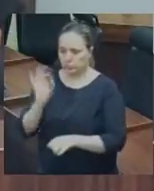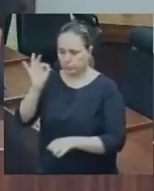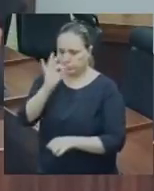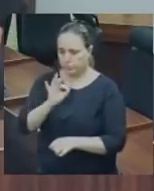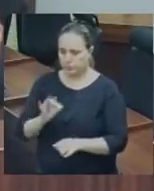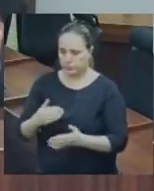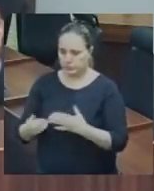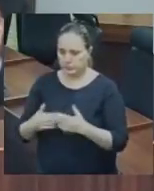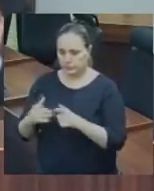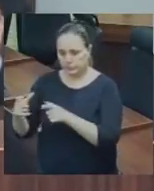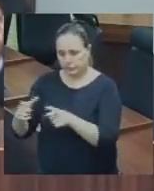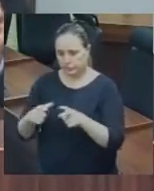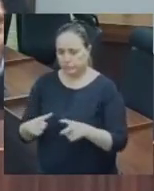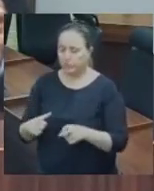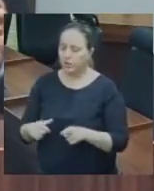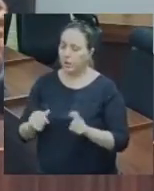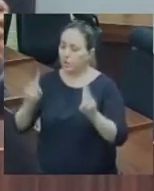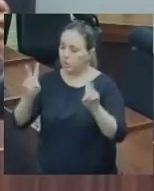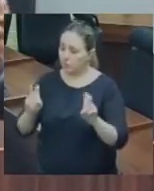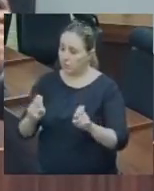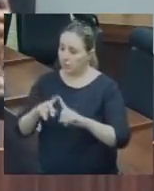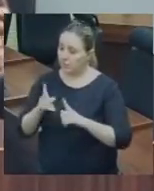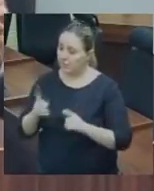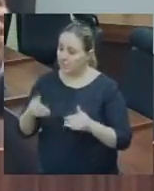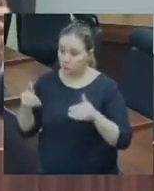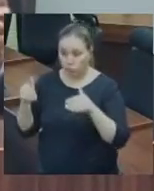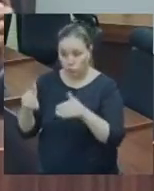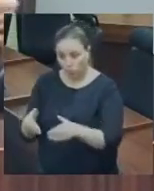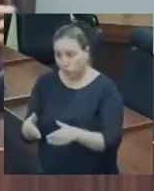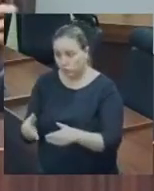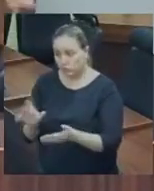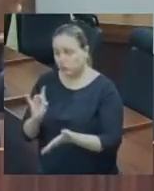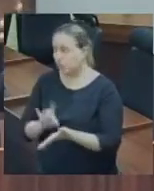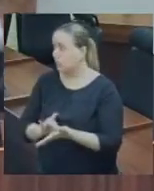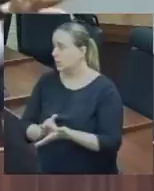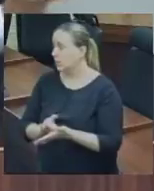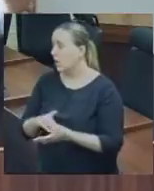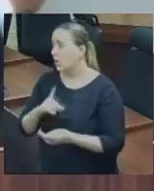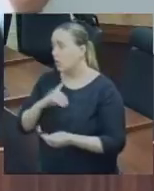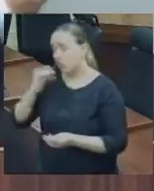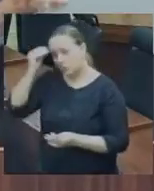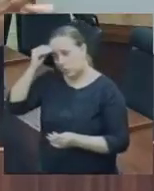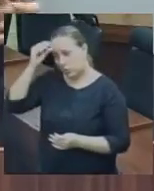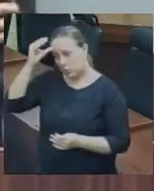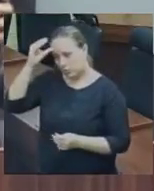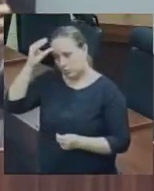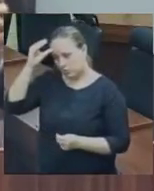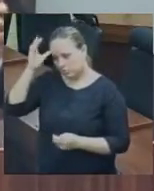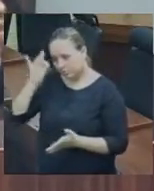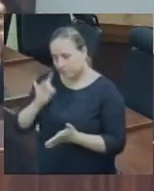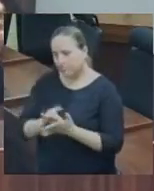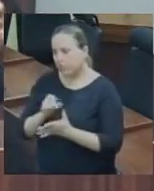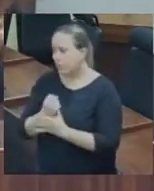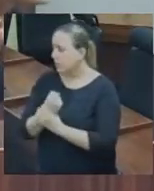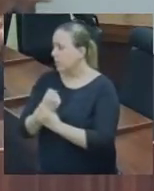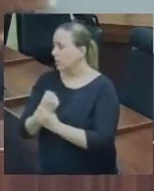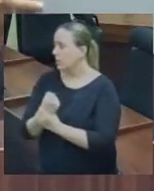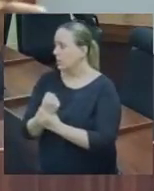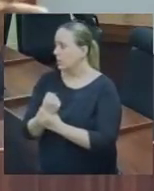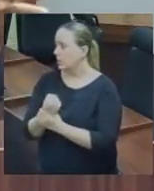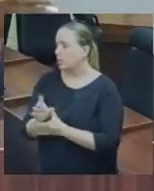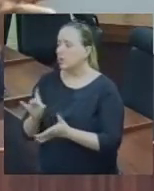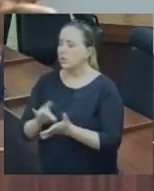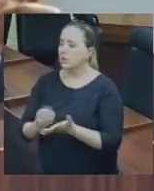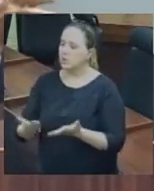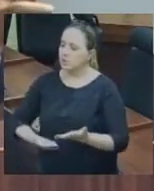na temática mas sempre focado em realmente obter um conhecimento que efetivamente assegure você implementar os